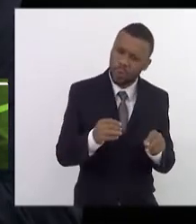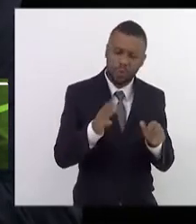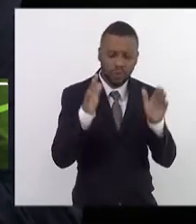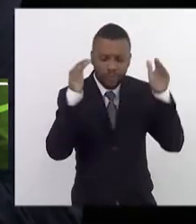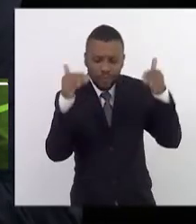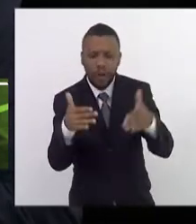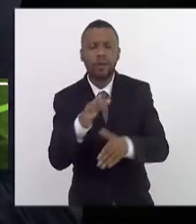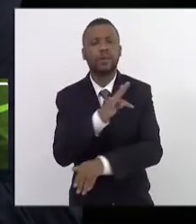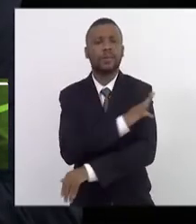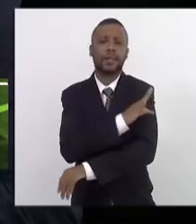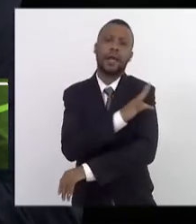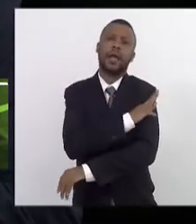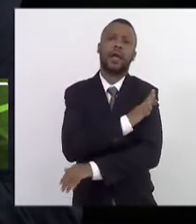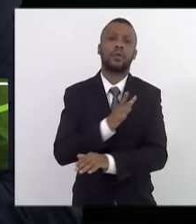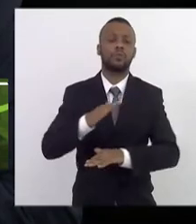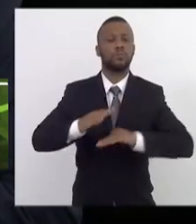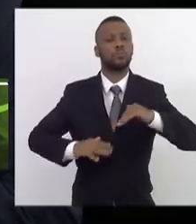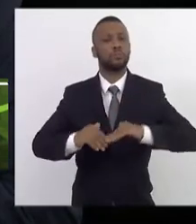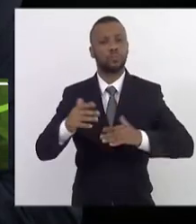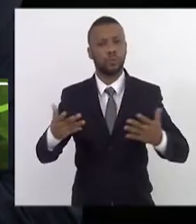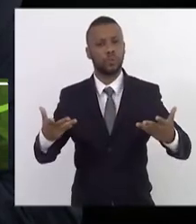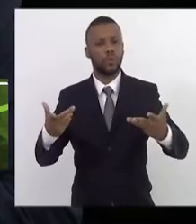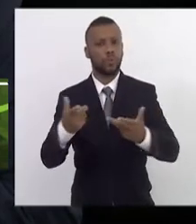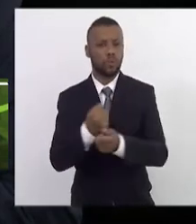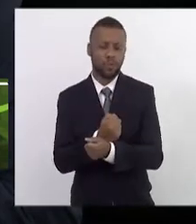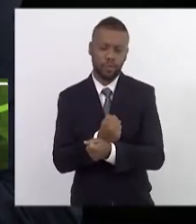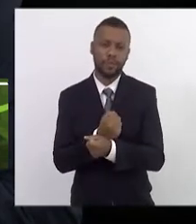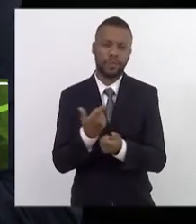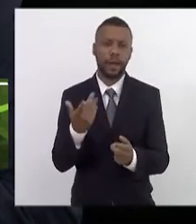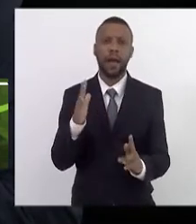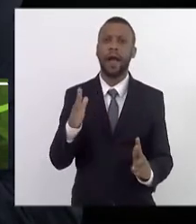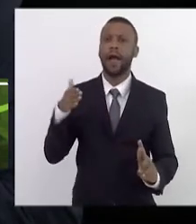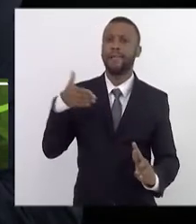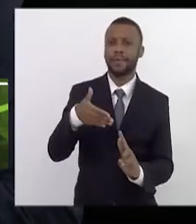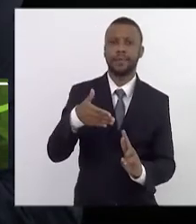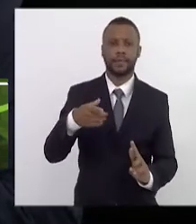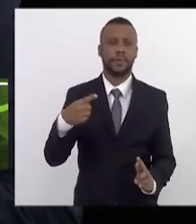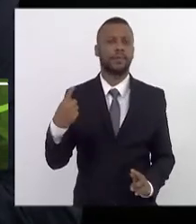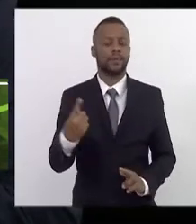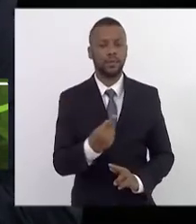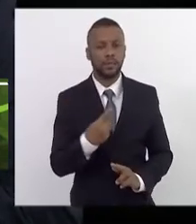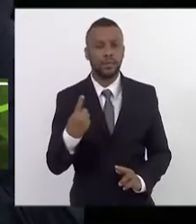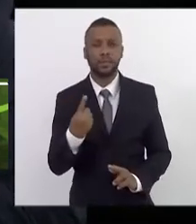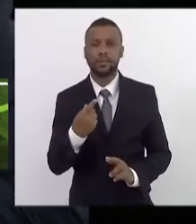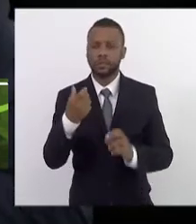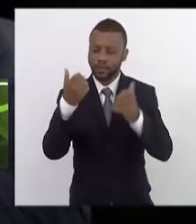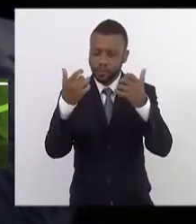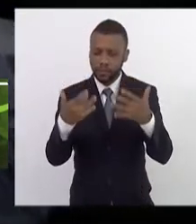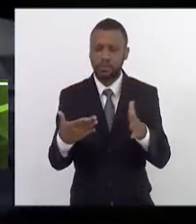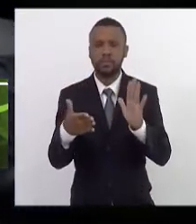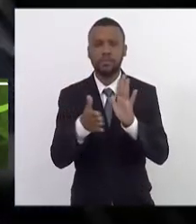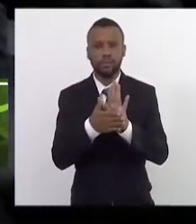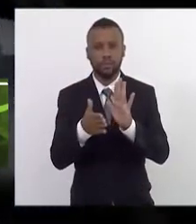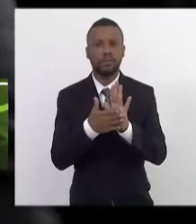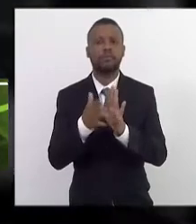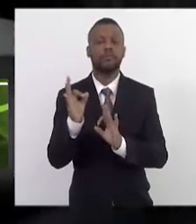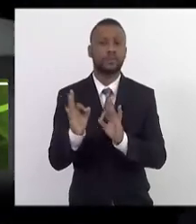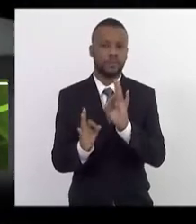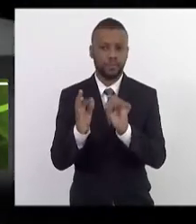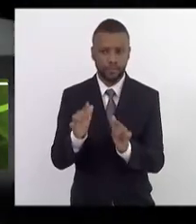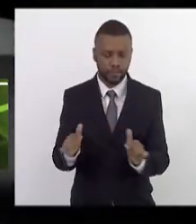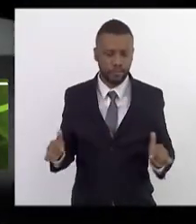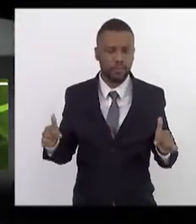muito qualificados e, sem dúvida nenhuma, referências aí naquilo que se propõe a fazerem,